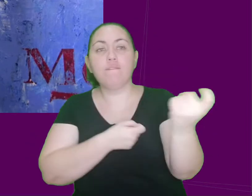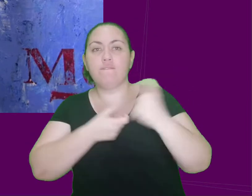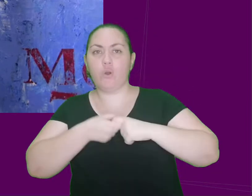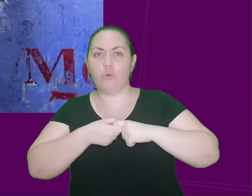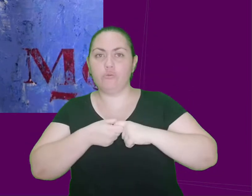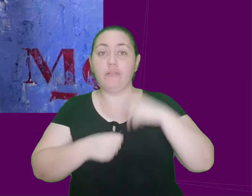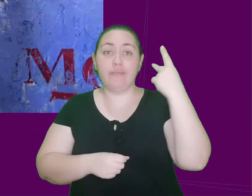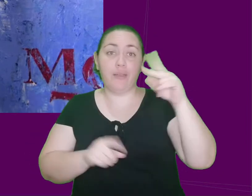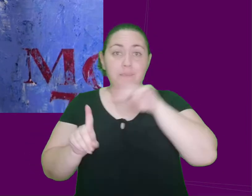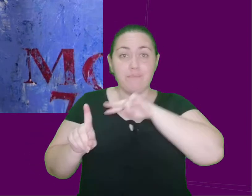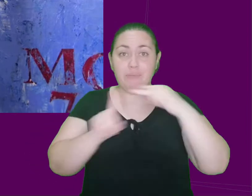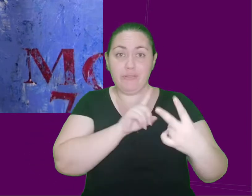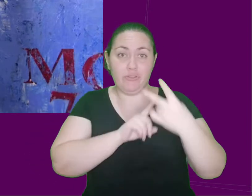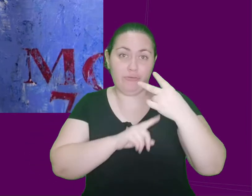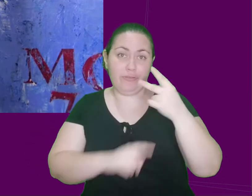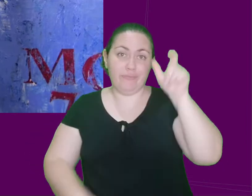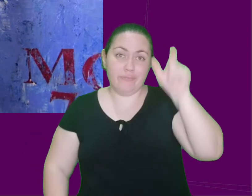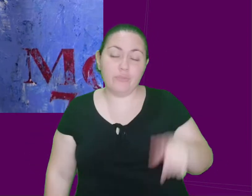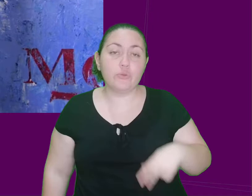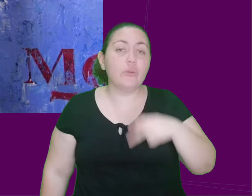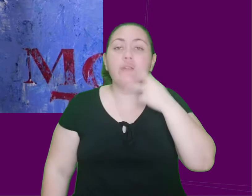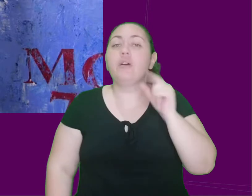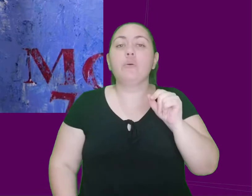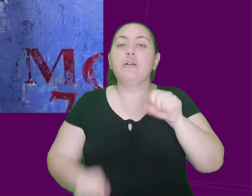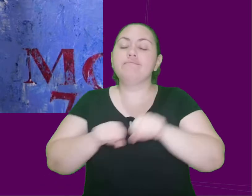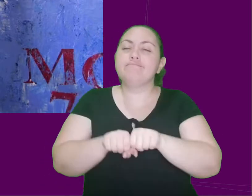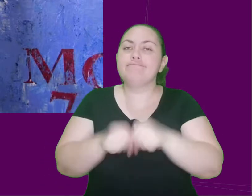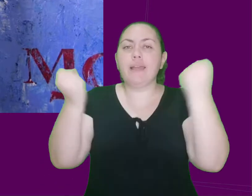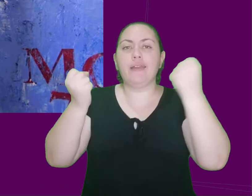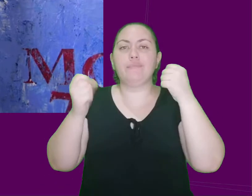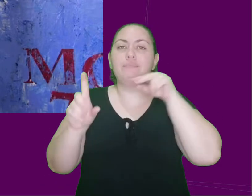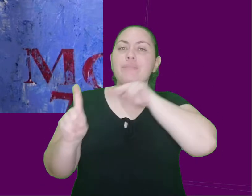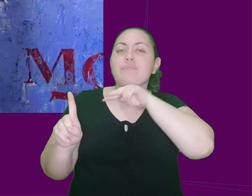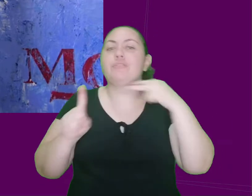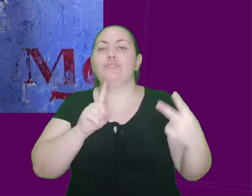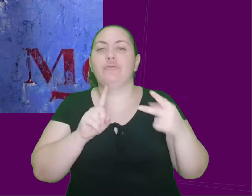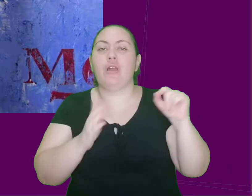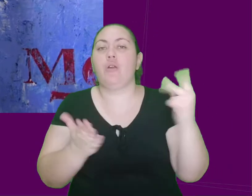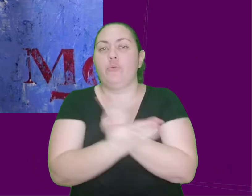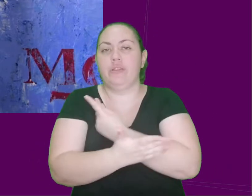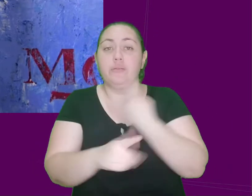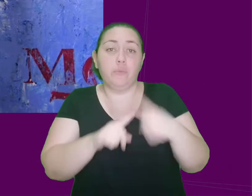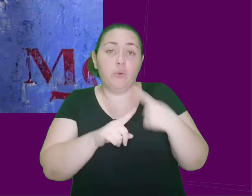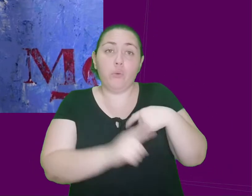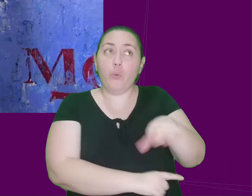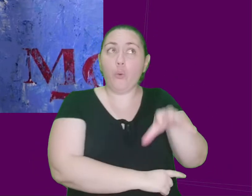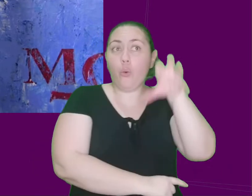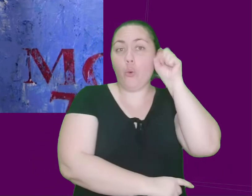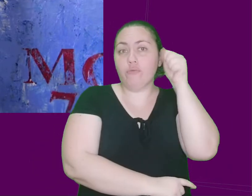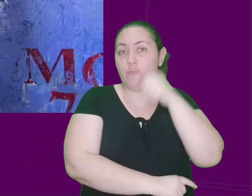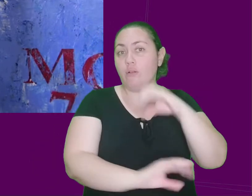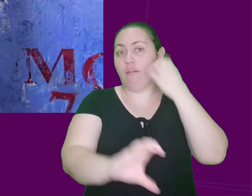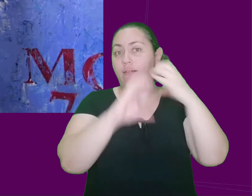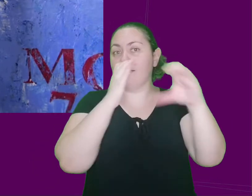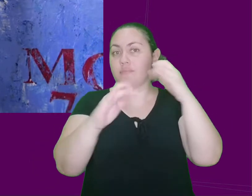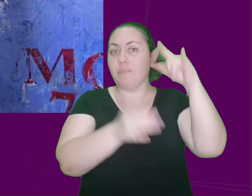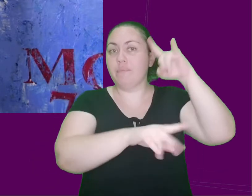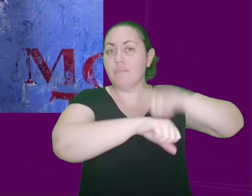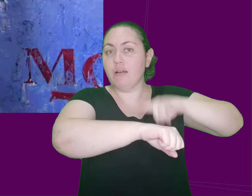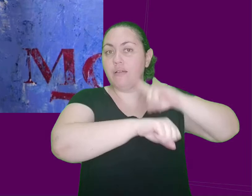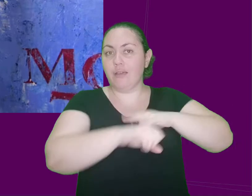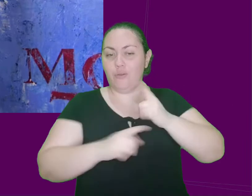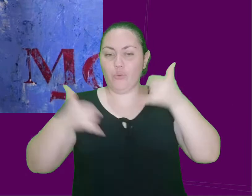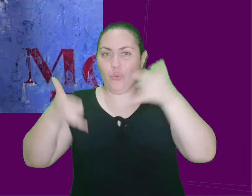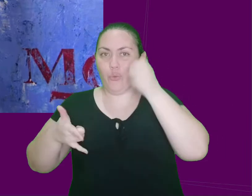mulher. A perspectiva do sujeito deforma a visão sobre o que está acontecendo, porque ele ouve uma mulher cantando no